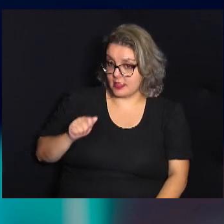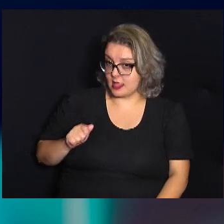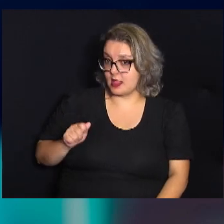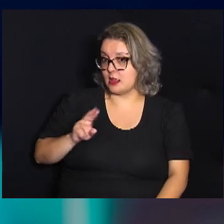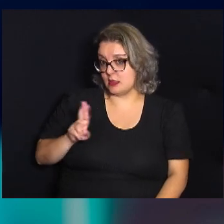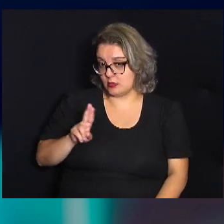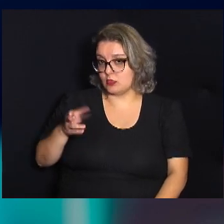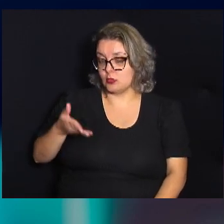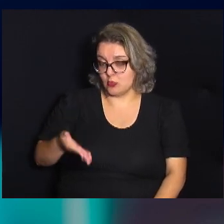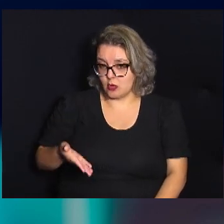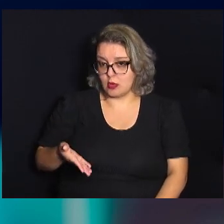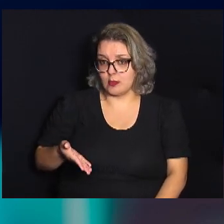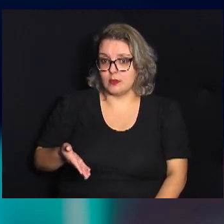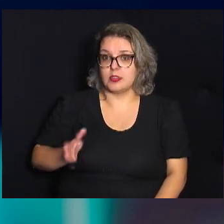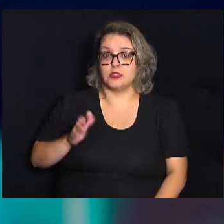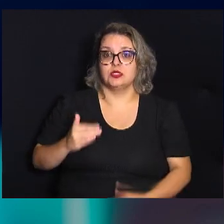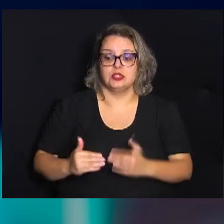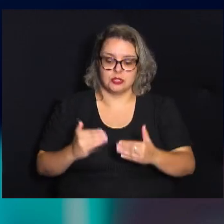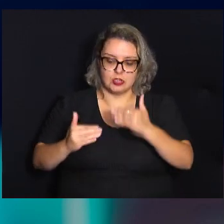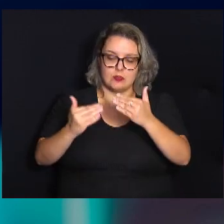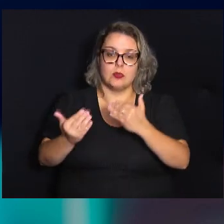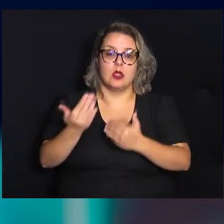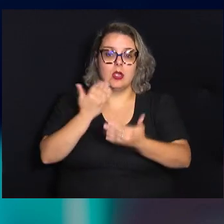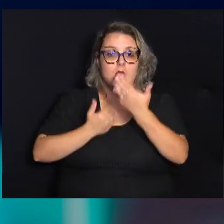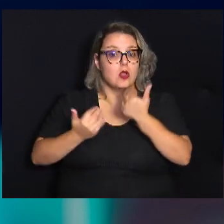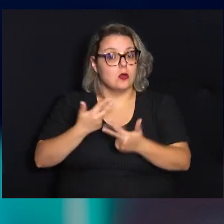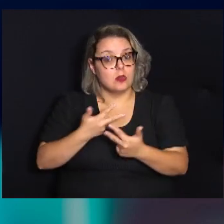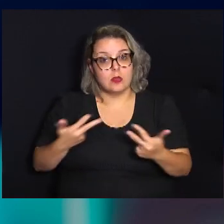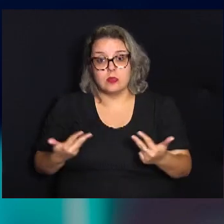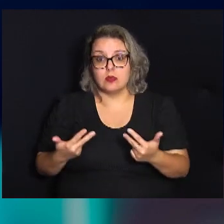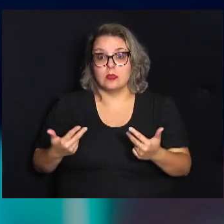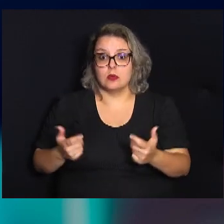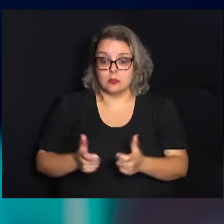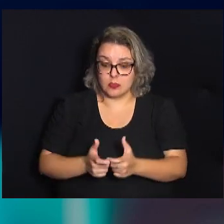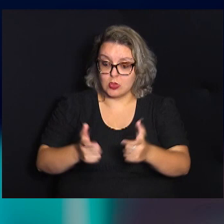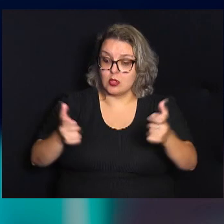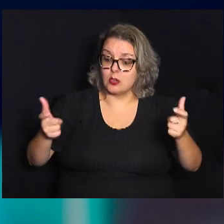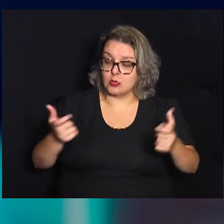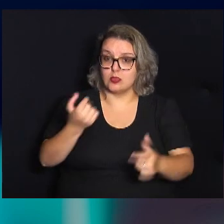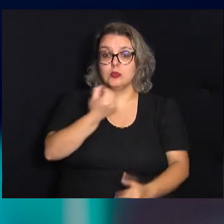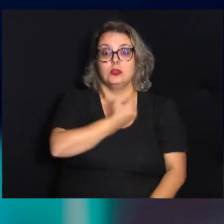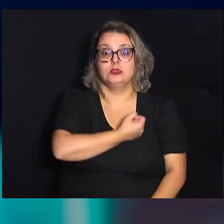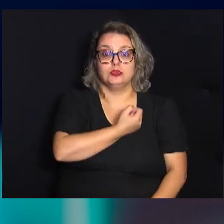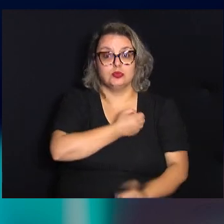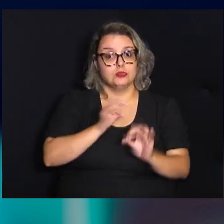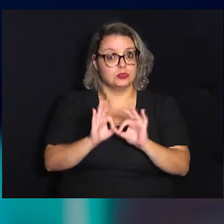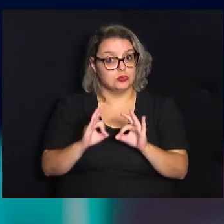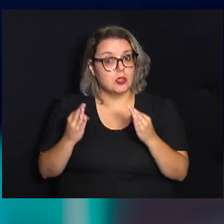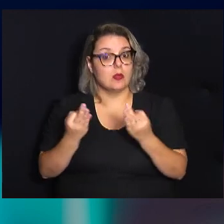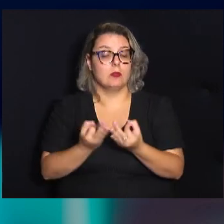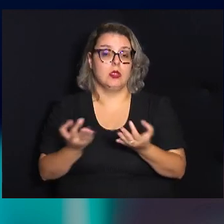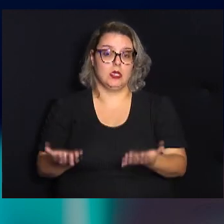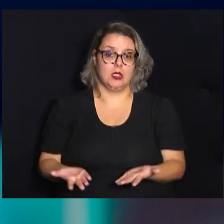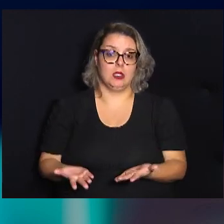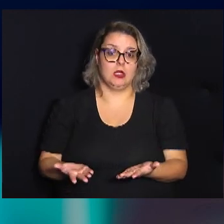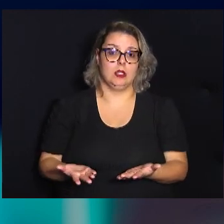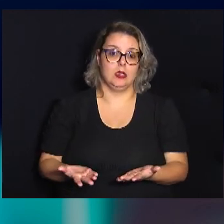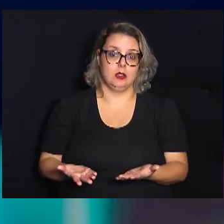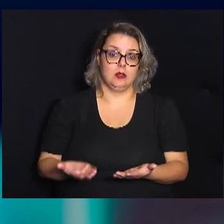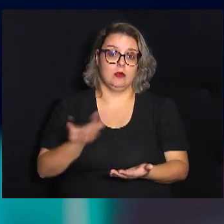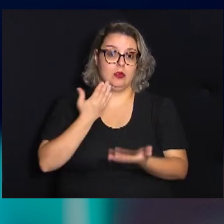uma remodelagem, um novo desenho das amplitudes térmicas em Campinas. E eu levo em consideração aqui o fato de que estamos falando de